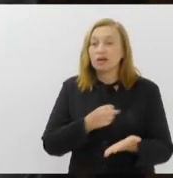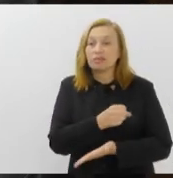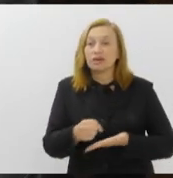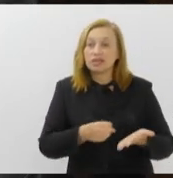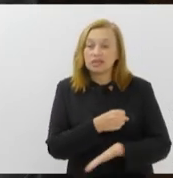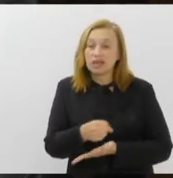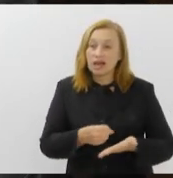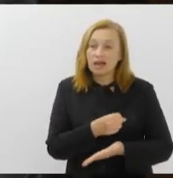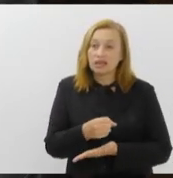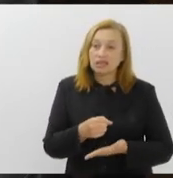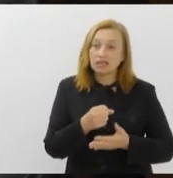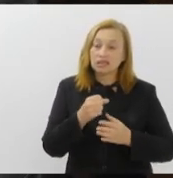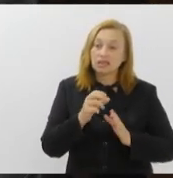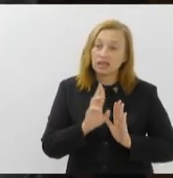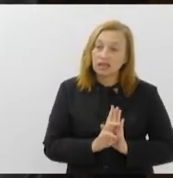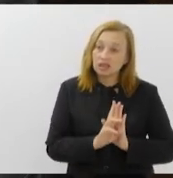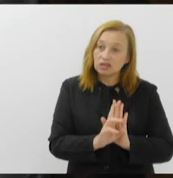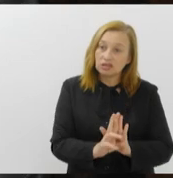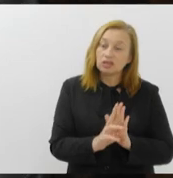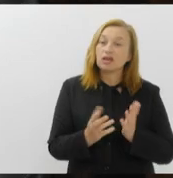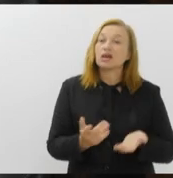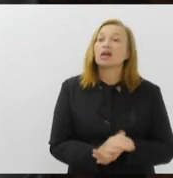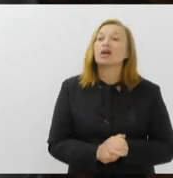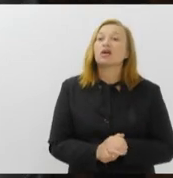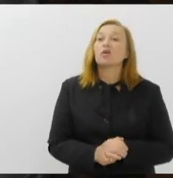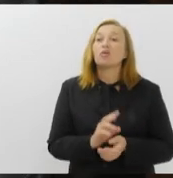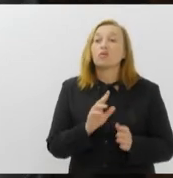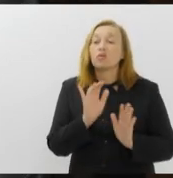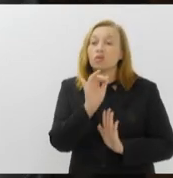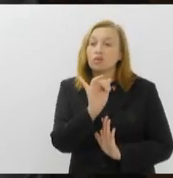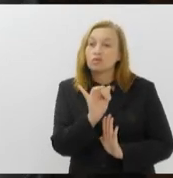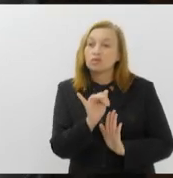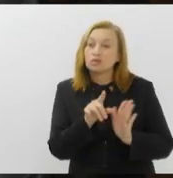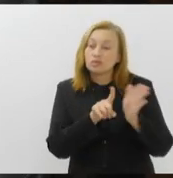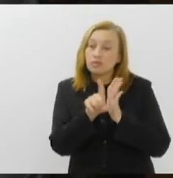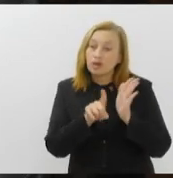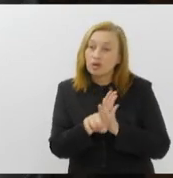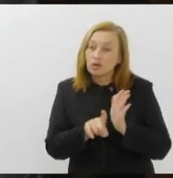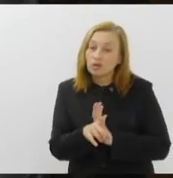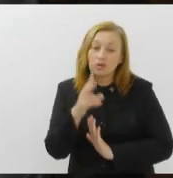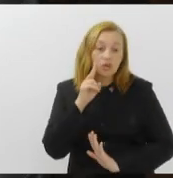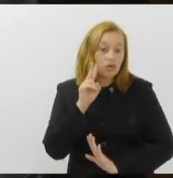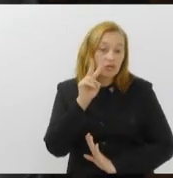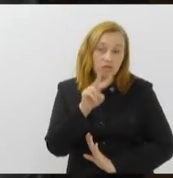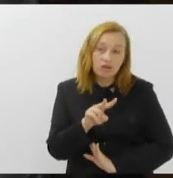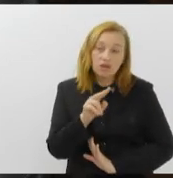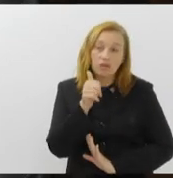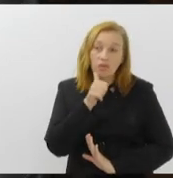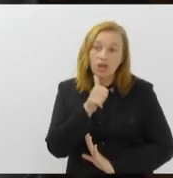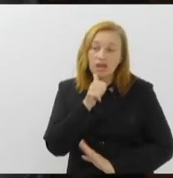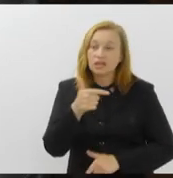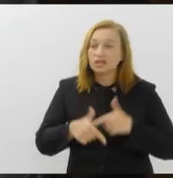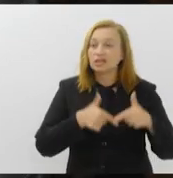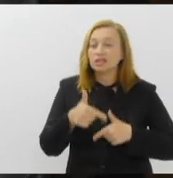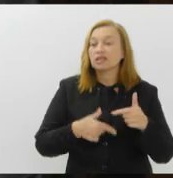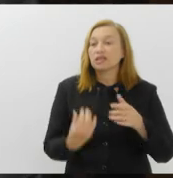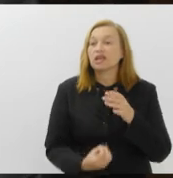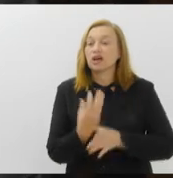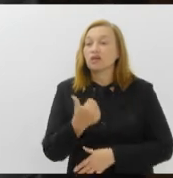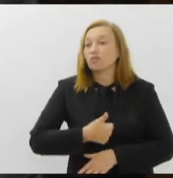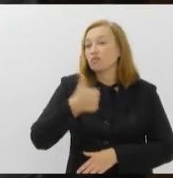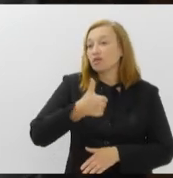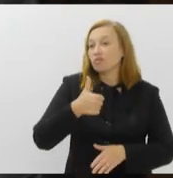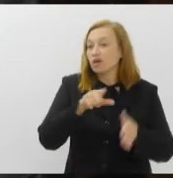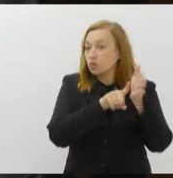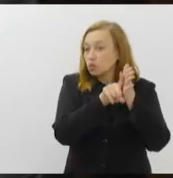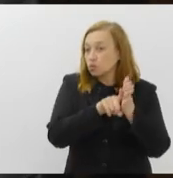evidências, construindo um questionário que olhe para essas mulheres trabalhadoras. Nós criamos um primeiro questionário, que